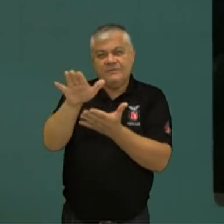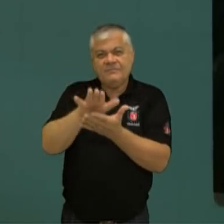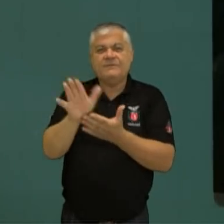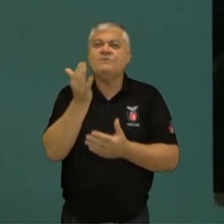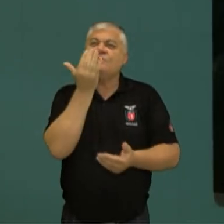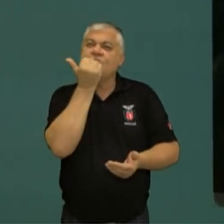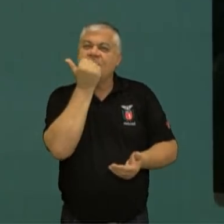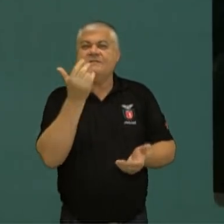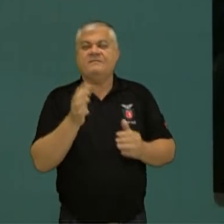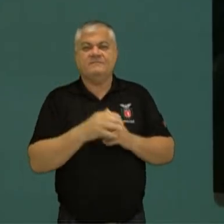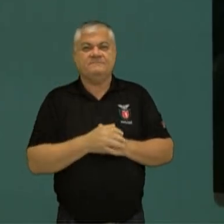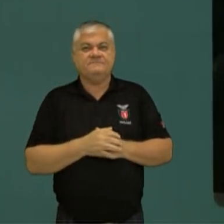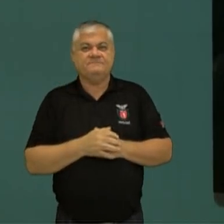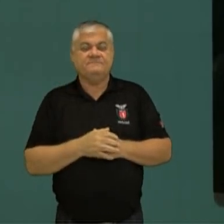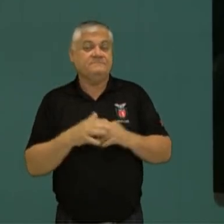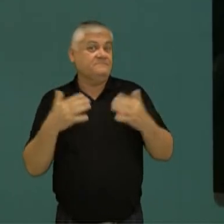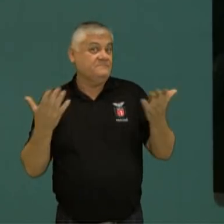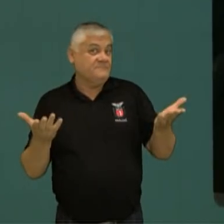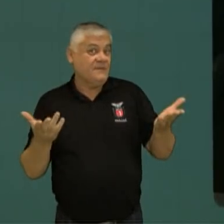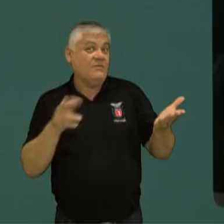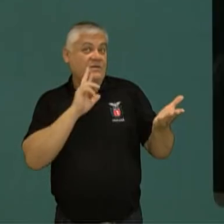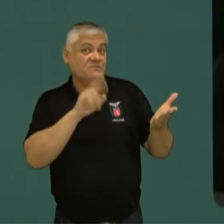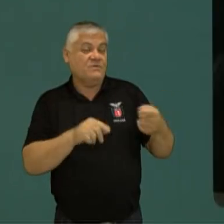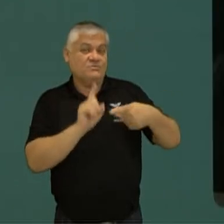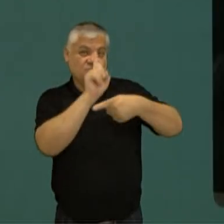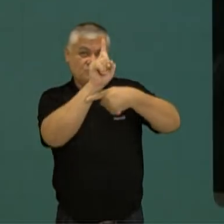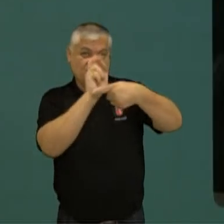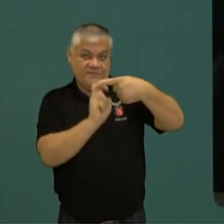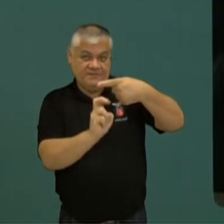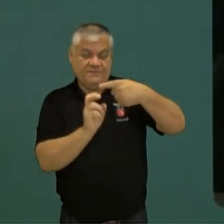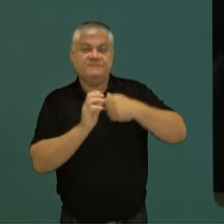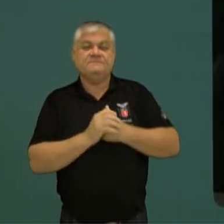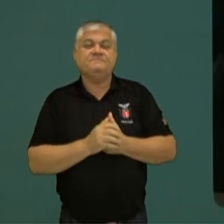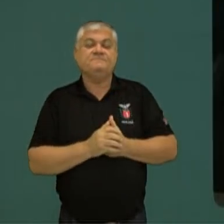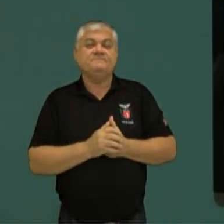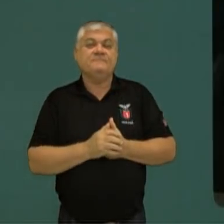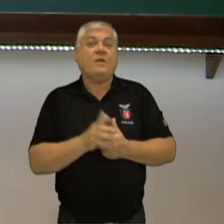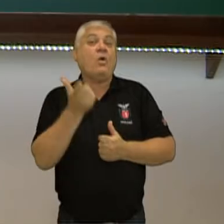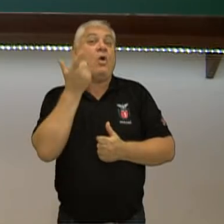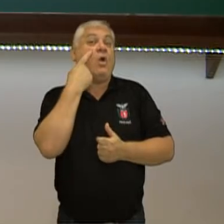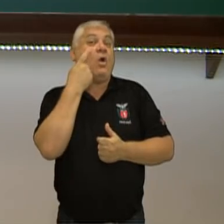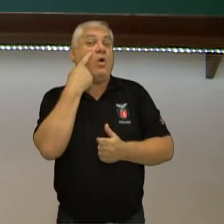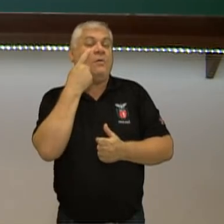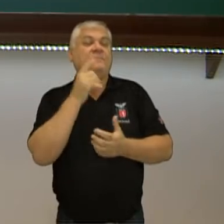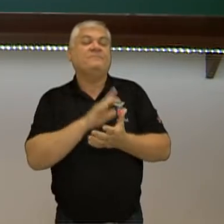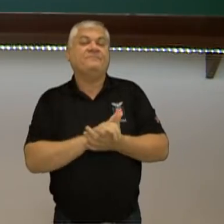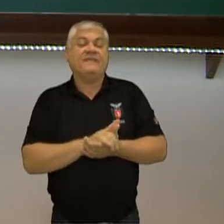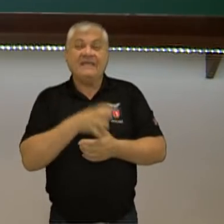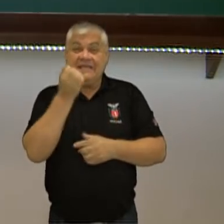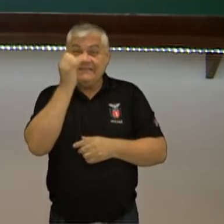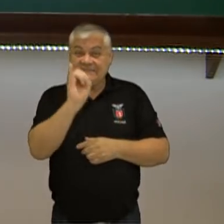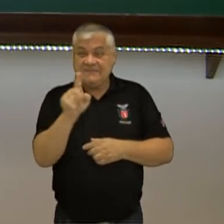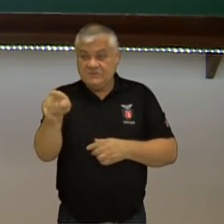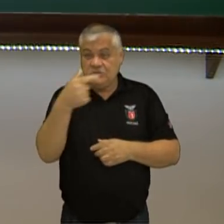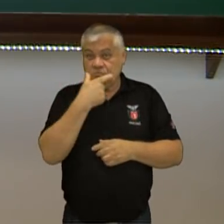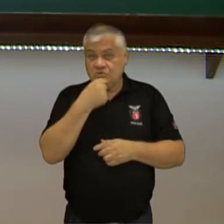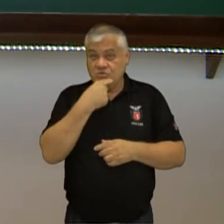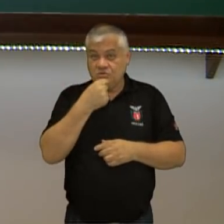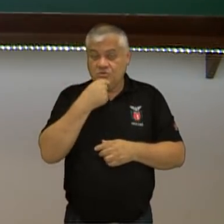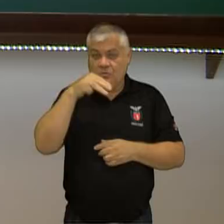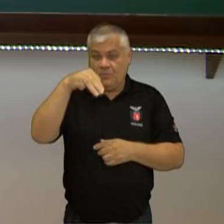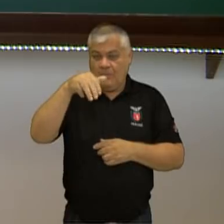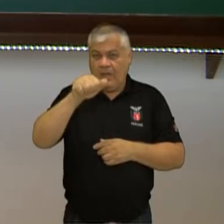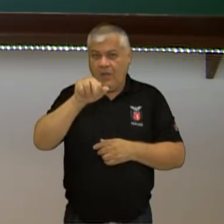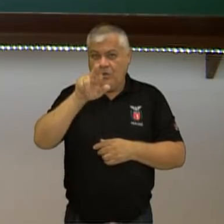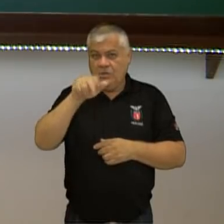alimentação, que corresponde daí a 1/5. Certo? Então, veja bem, se o Maurício ele gasta